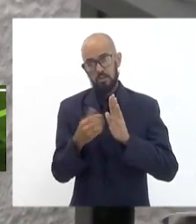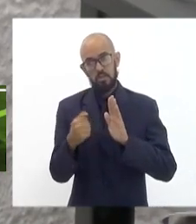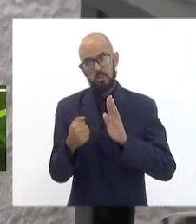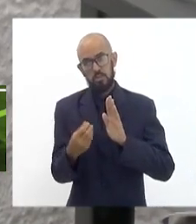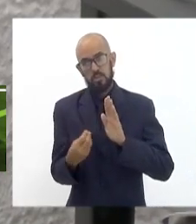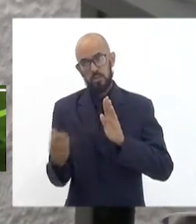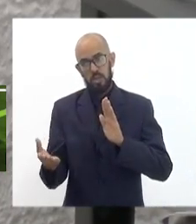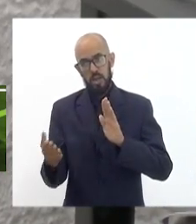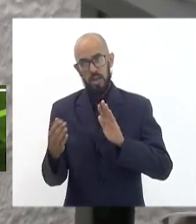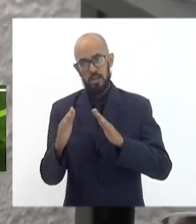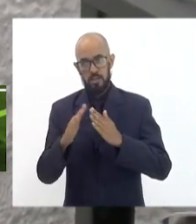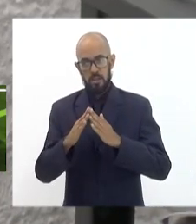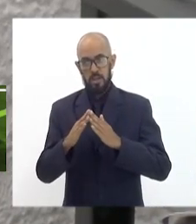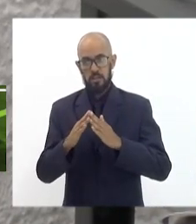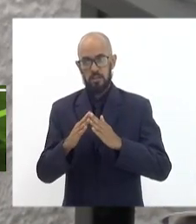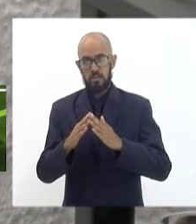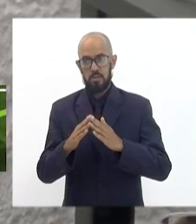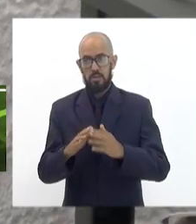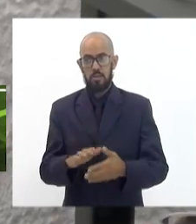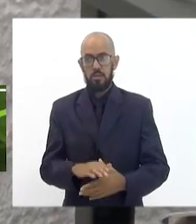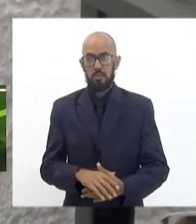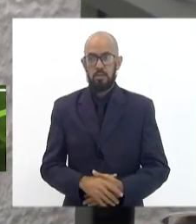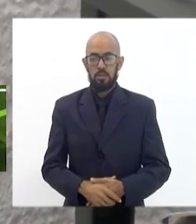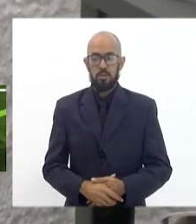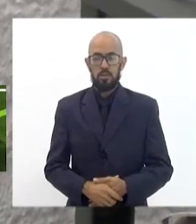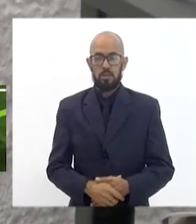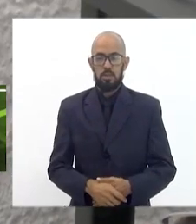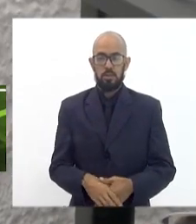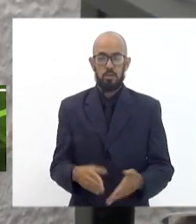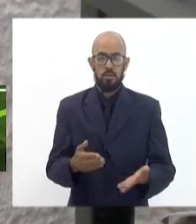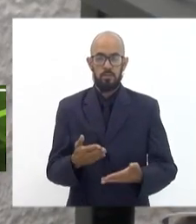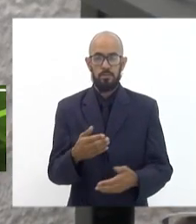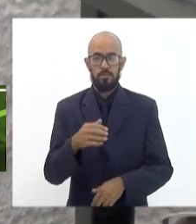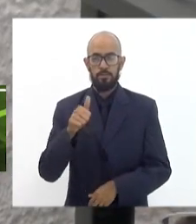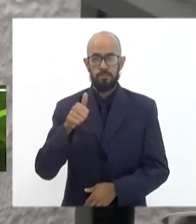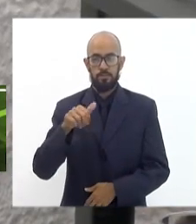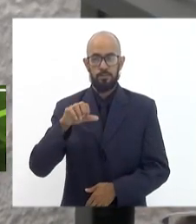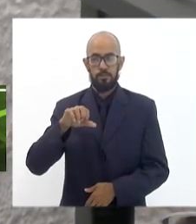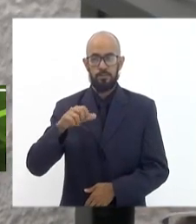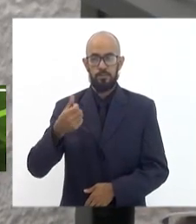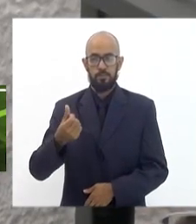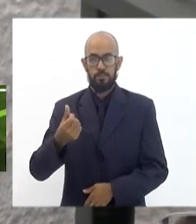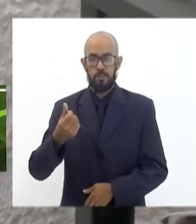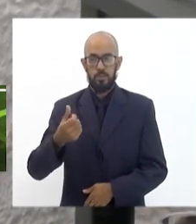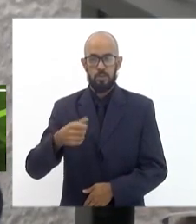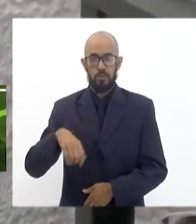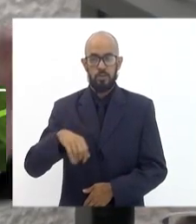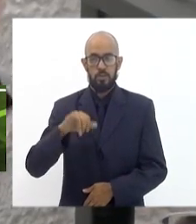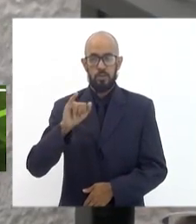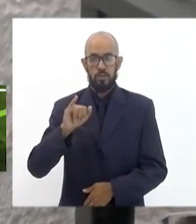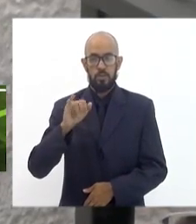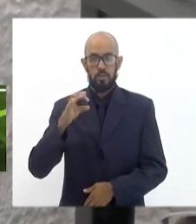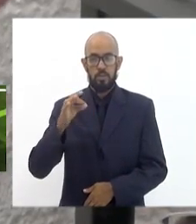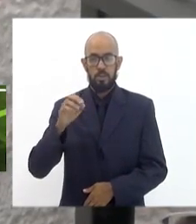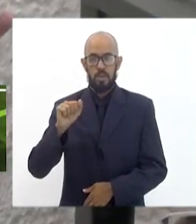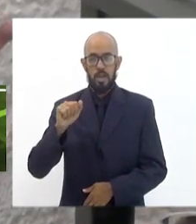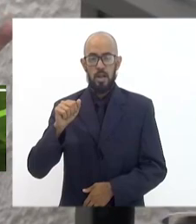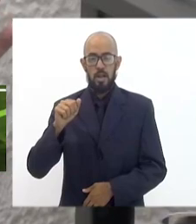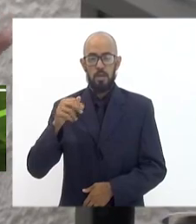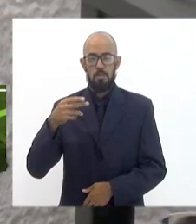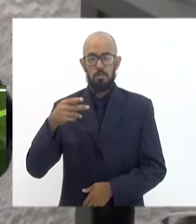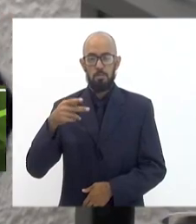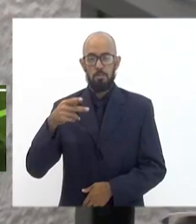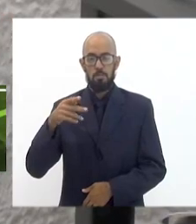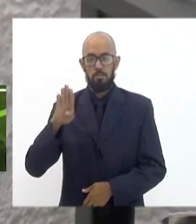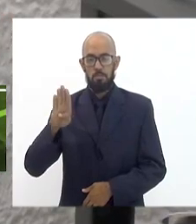você e agora 196 no Bom Jesus Itabapoana já tá listado então é só para é só para